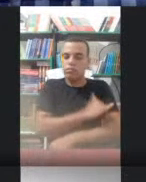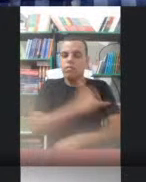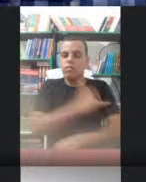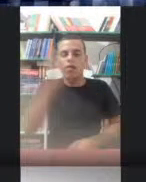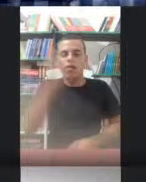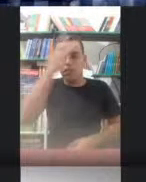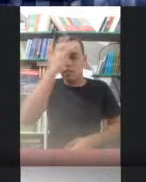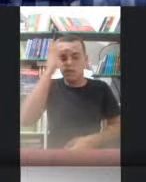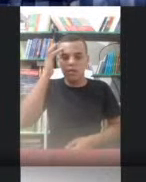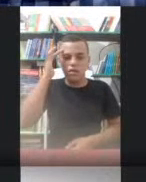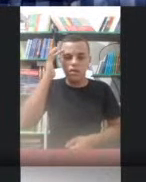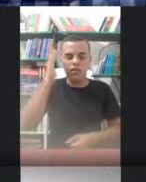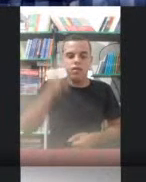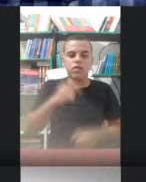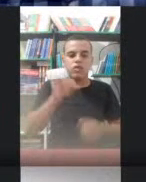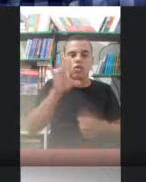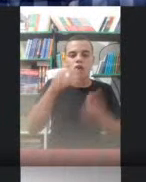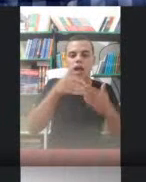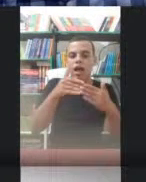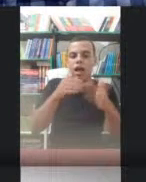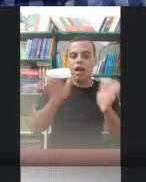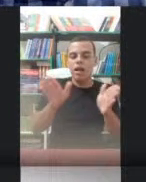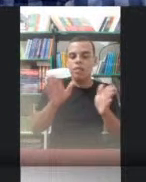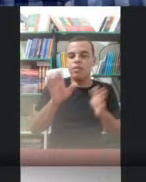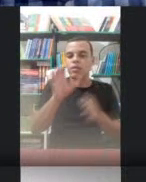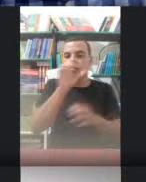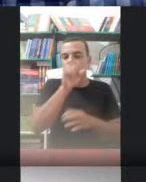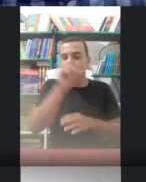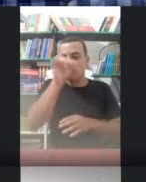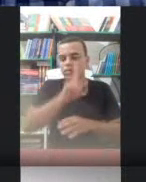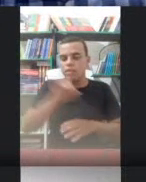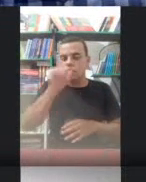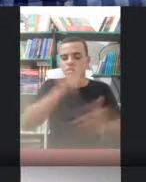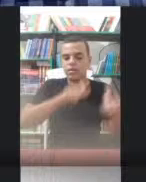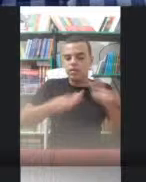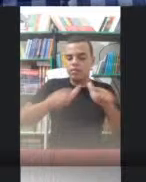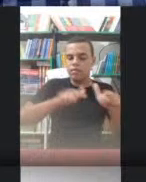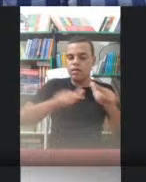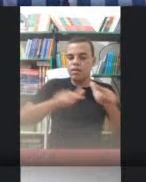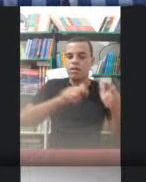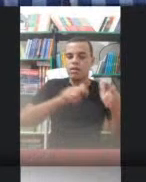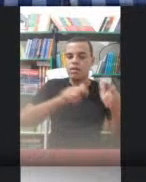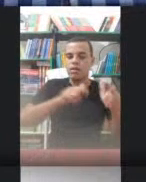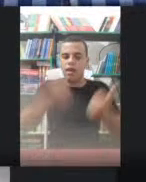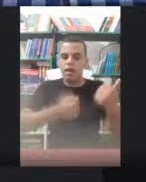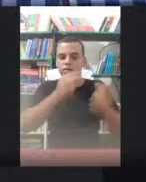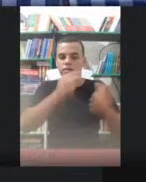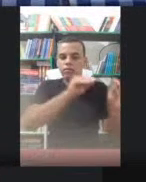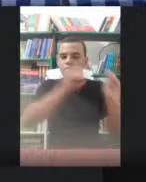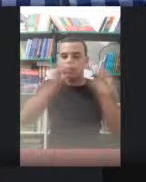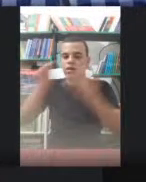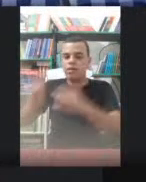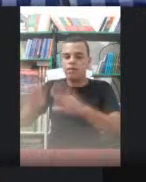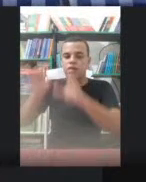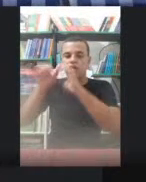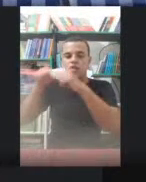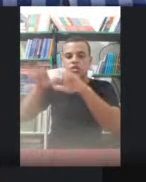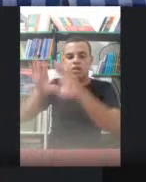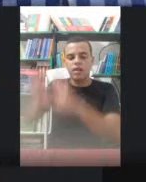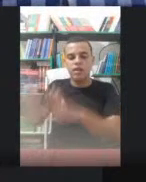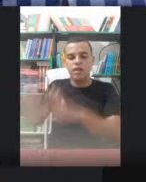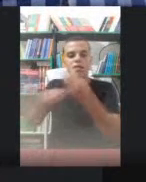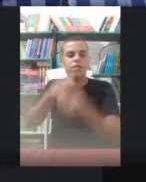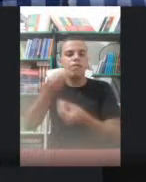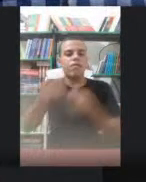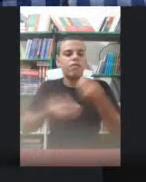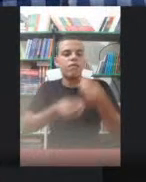de semana, vinculação às empresas de trabalho, transporte, segurança pública, saúde prisional, enfim, são